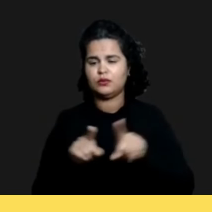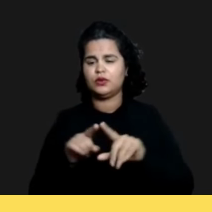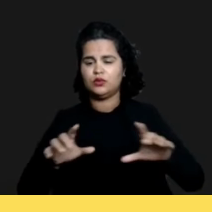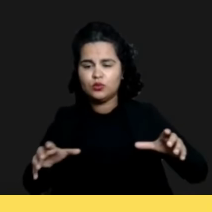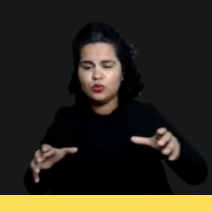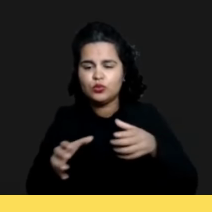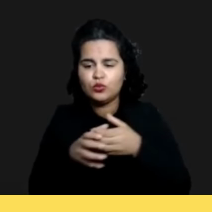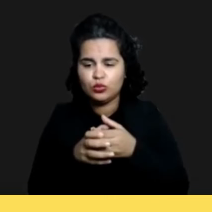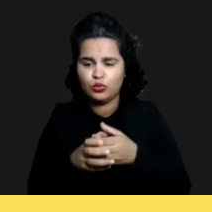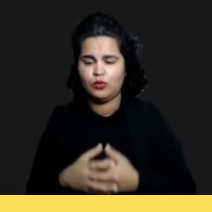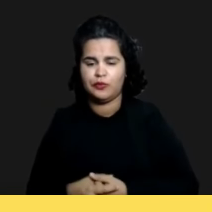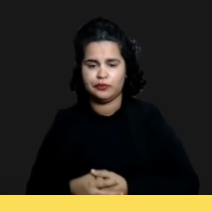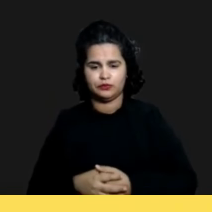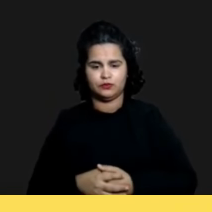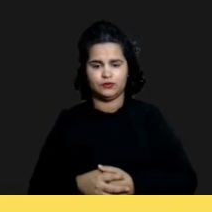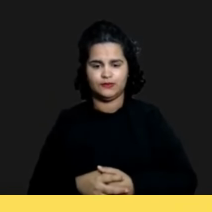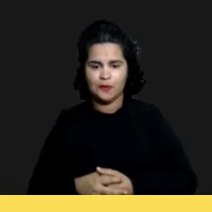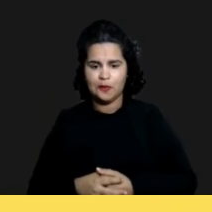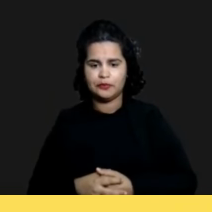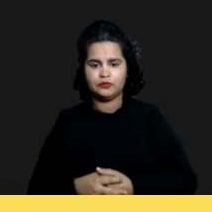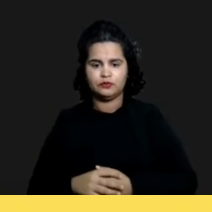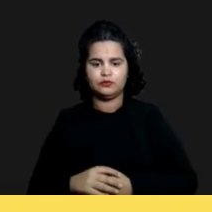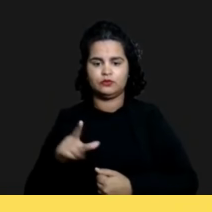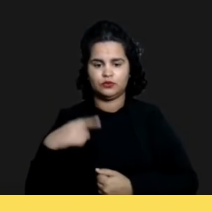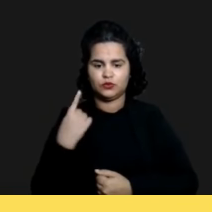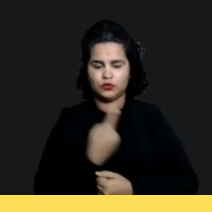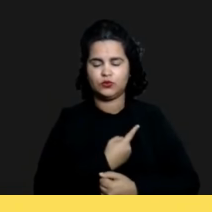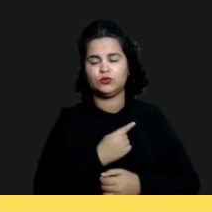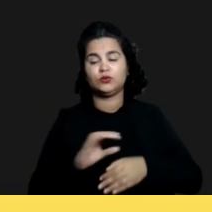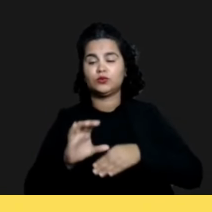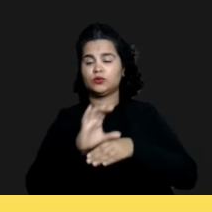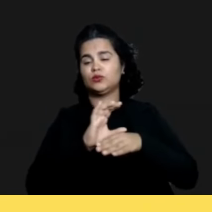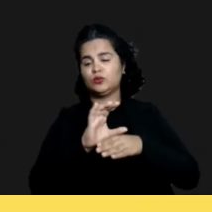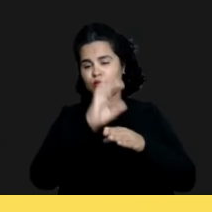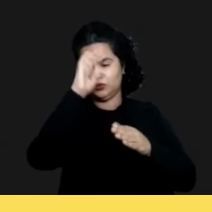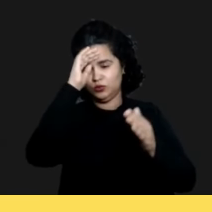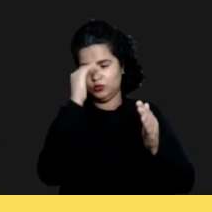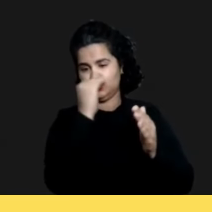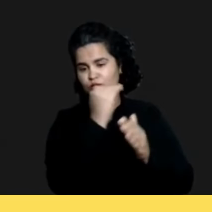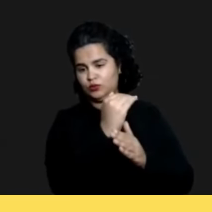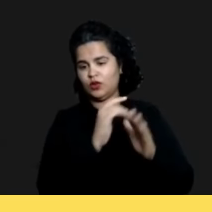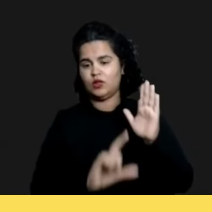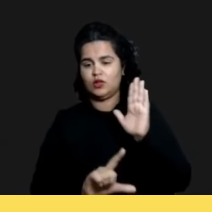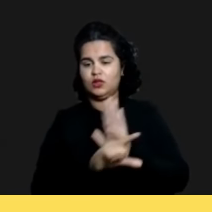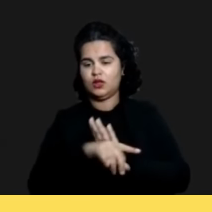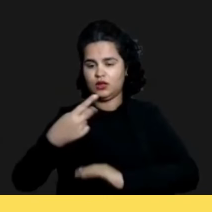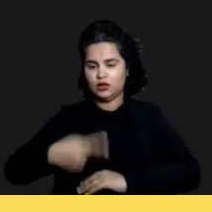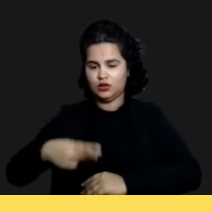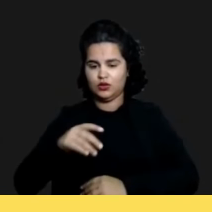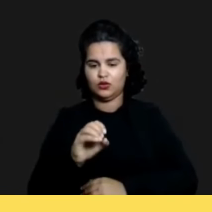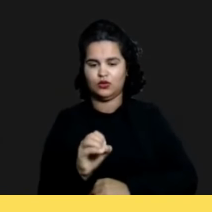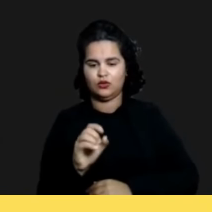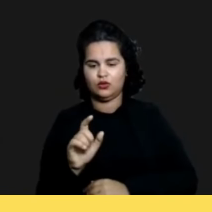patentes em nossa Carta Magna, na Lei Orgânica Local.